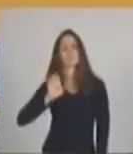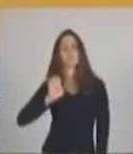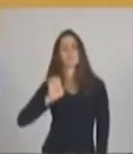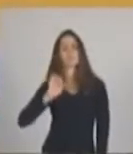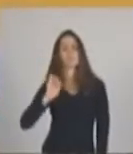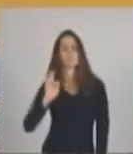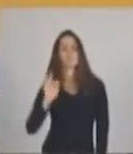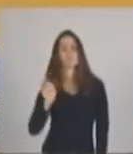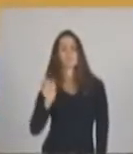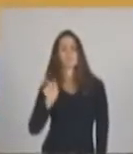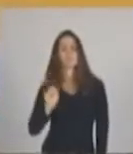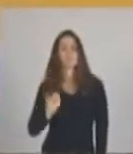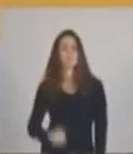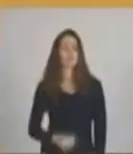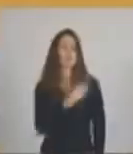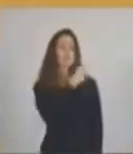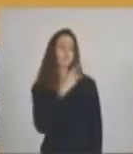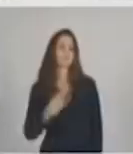Senhor presidente,